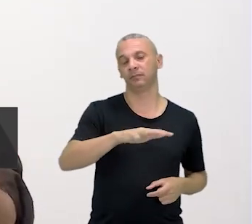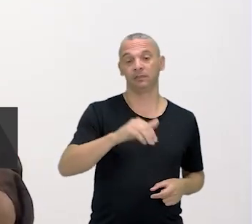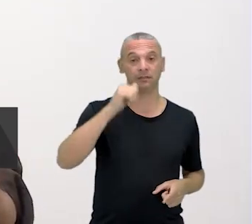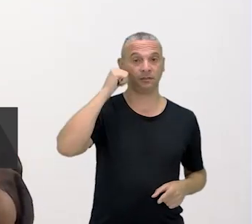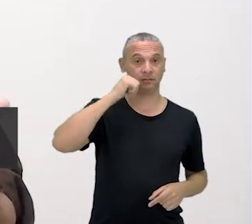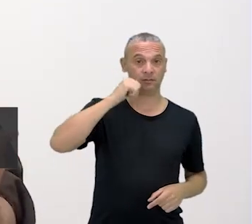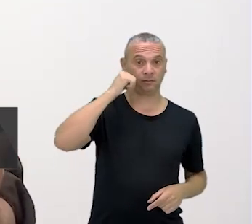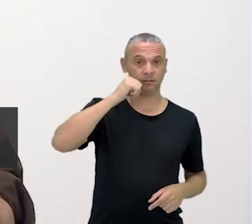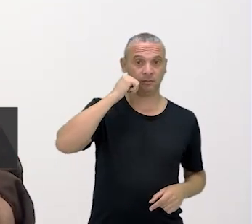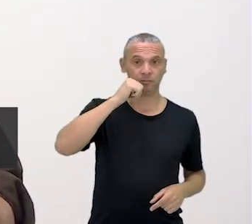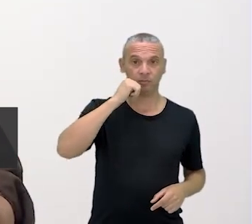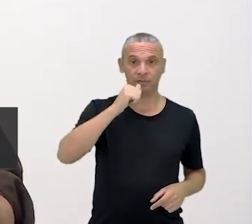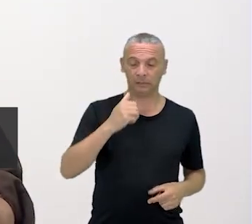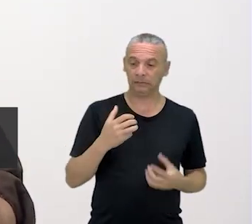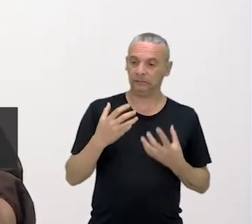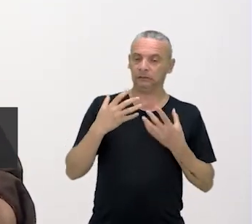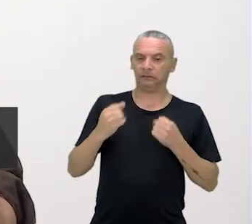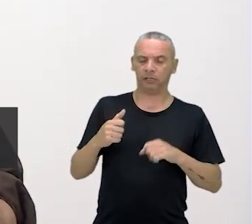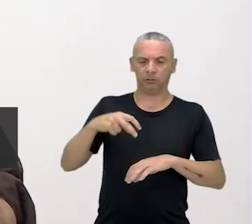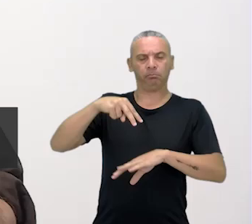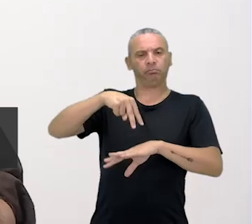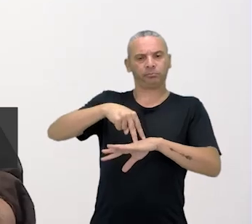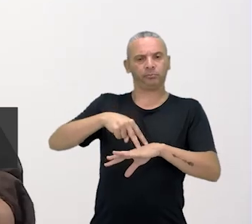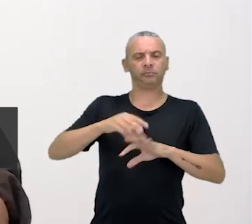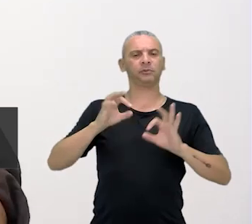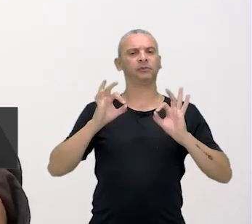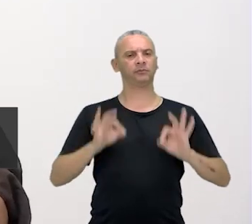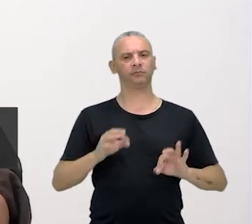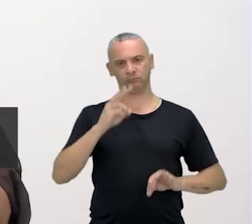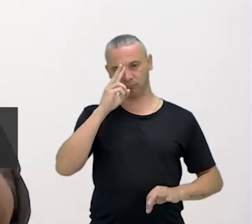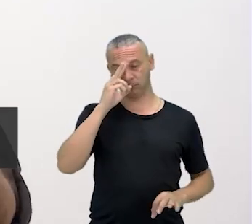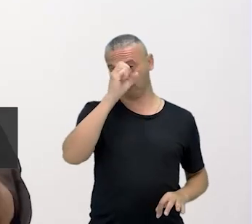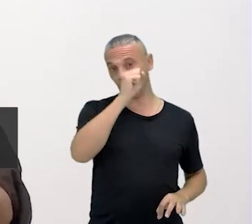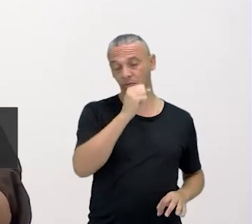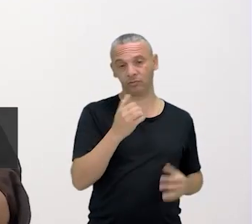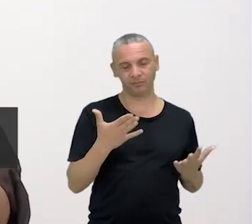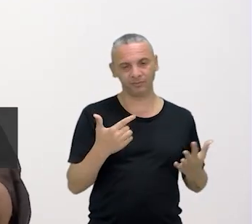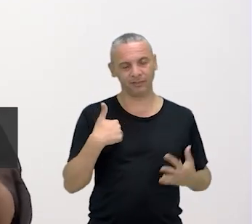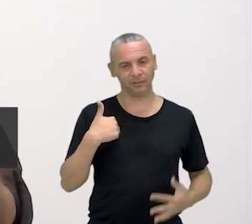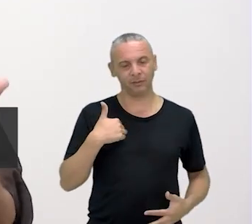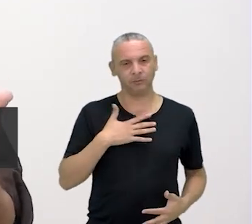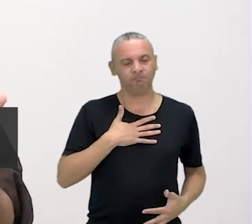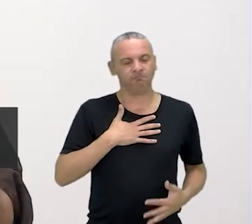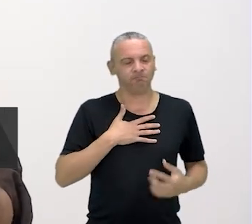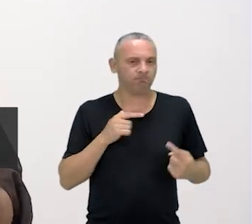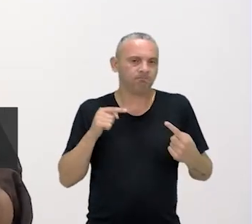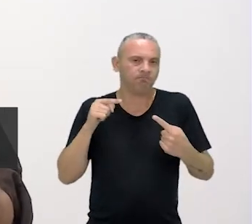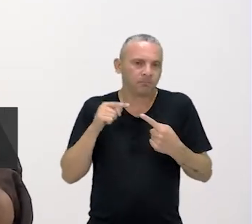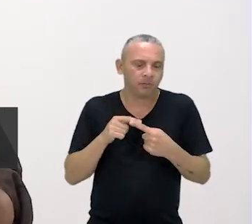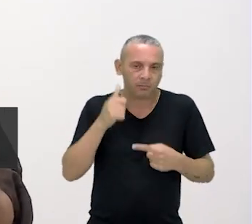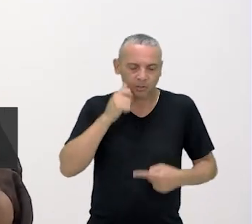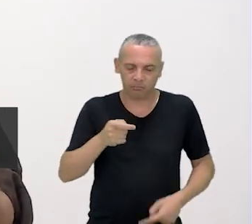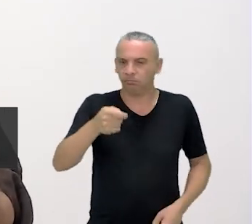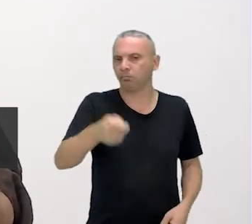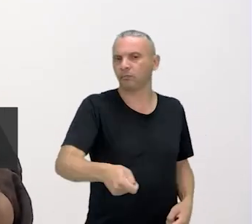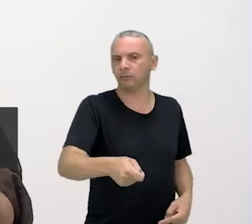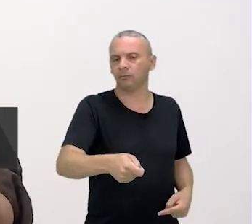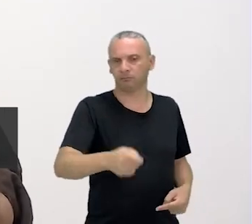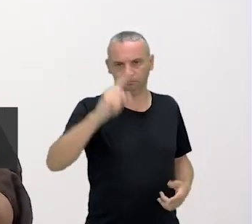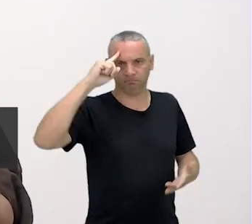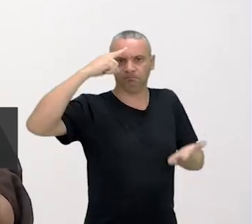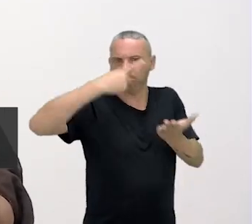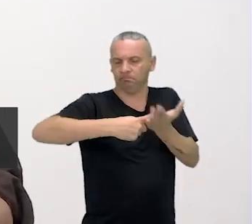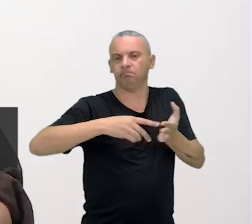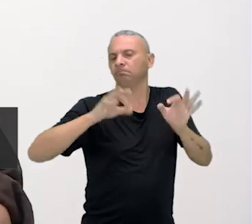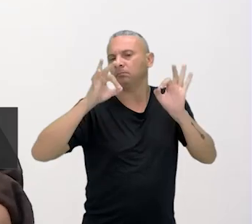mulher, ela assume uma postura mais firme, mais forte e tal. Aparentemente eu gosto de, são mulheres decisivas, assim, são mulheres